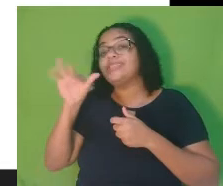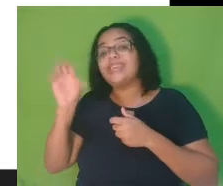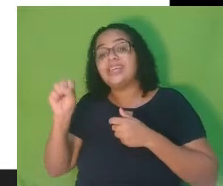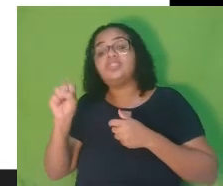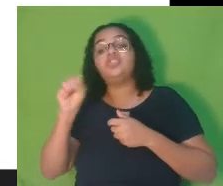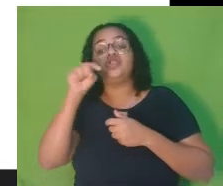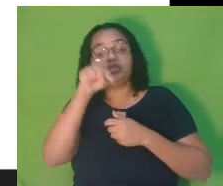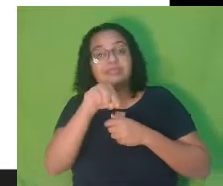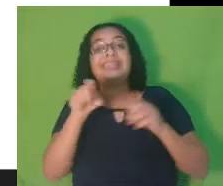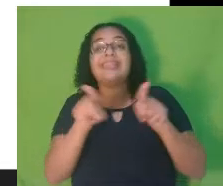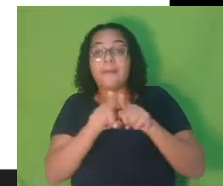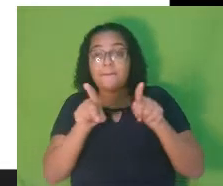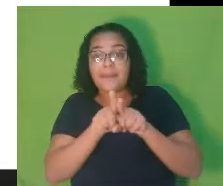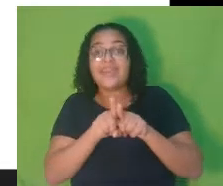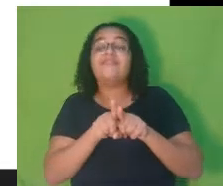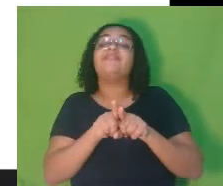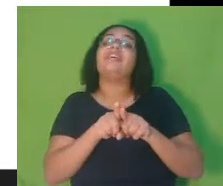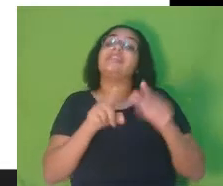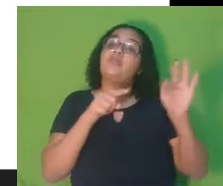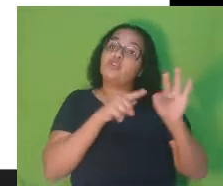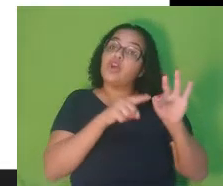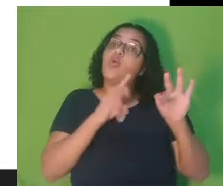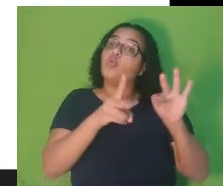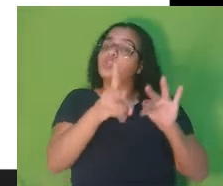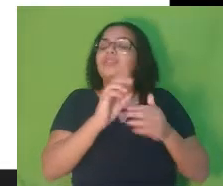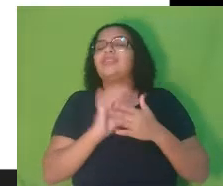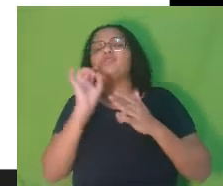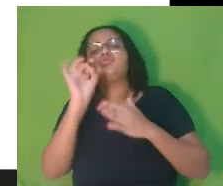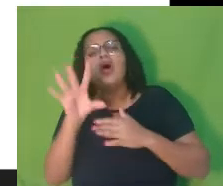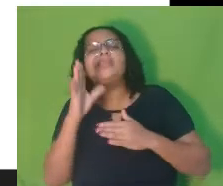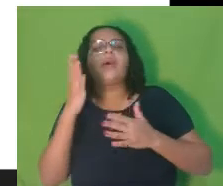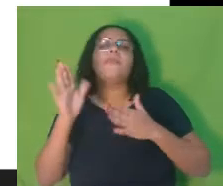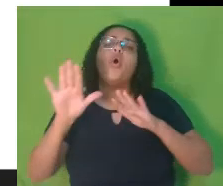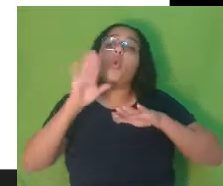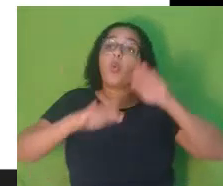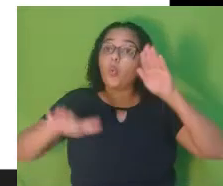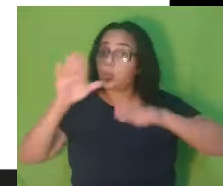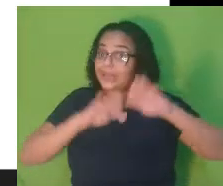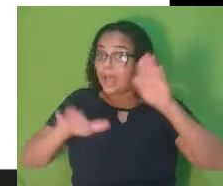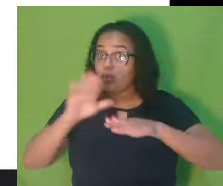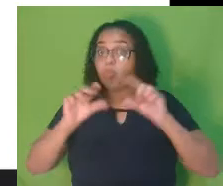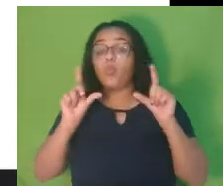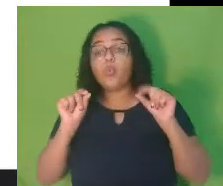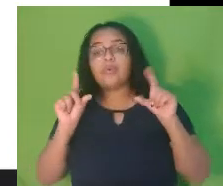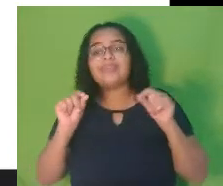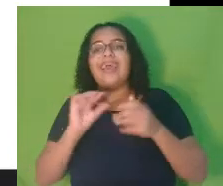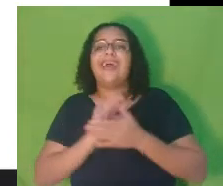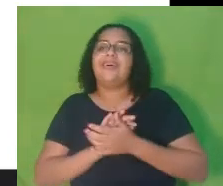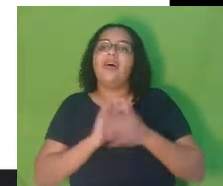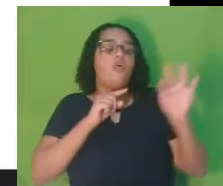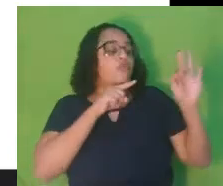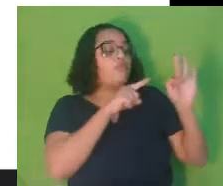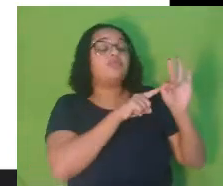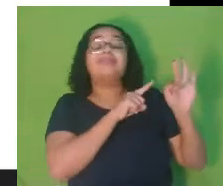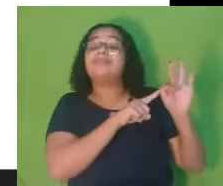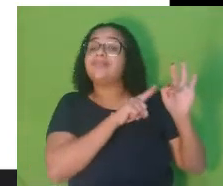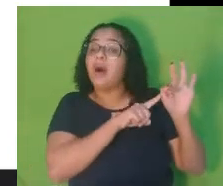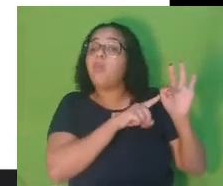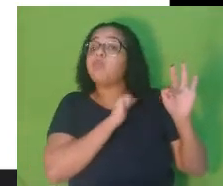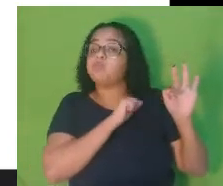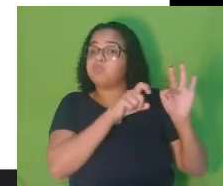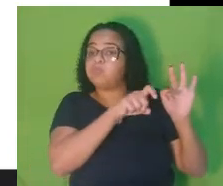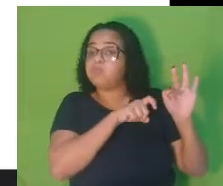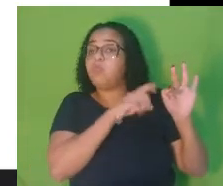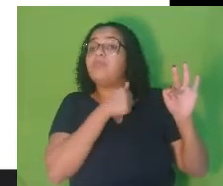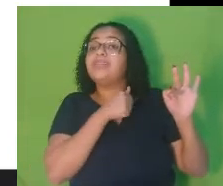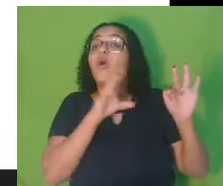quociente também vai ser uma função contínua. A gente só tem que tomar cuidado com o seguinte: essa função